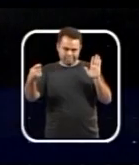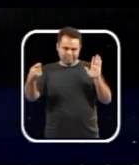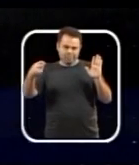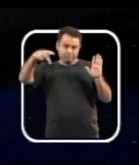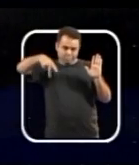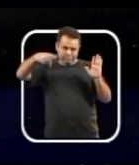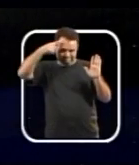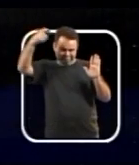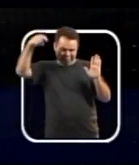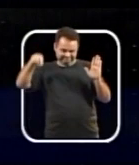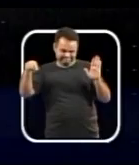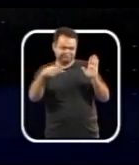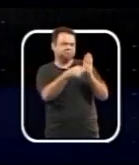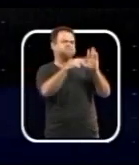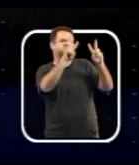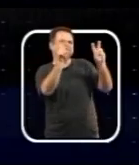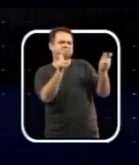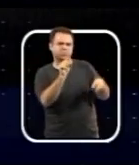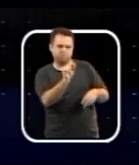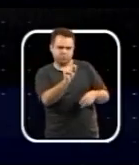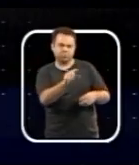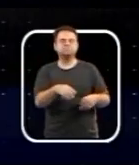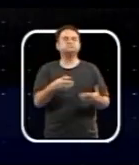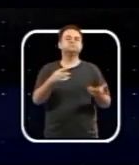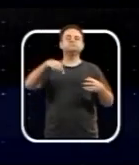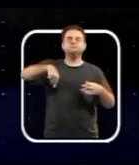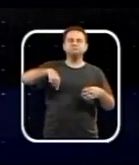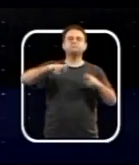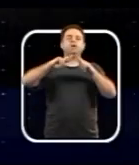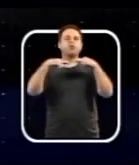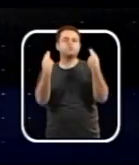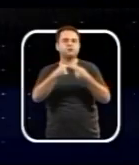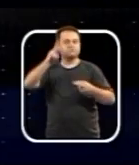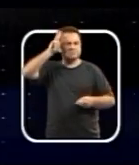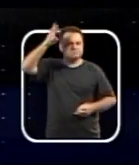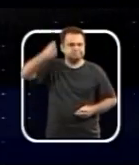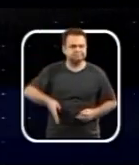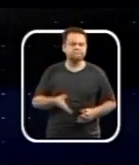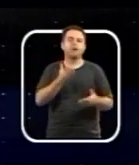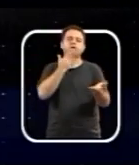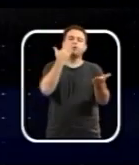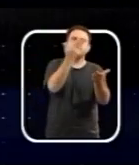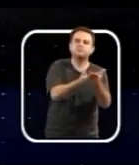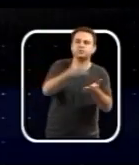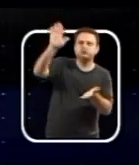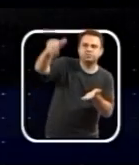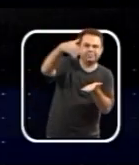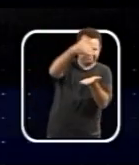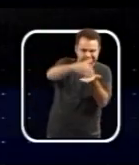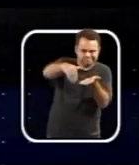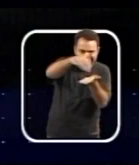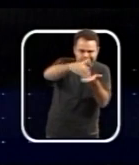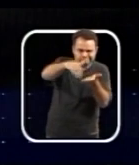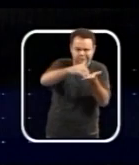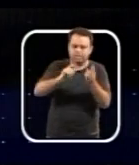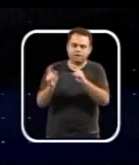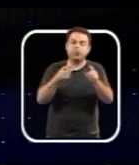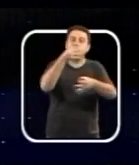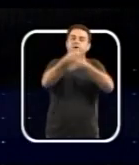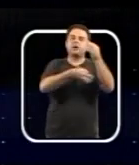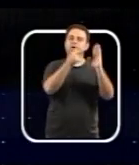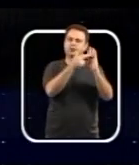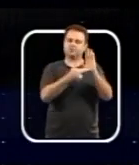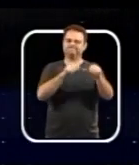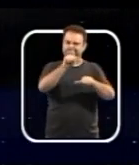que disciplina procedimento de apreciação de requerimentos de convocação de secretários municipais pelos vereadores, foi aprovado